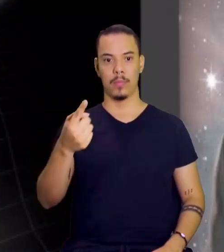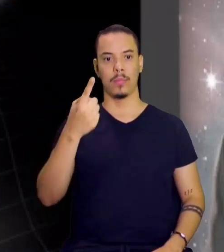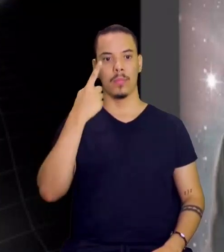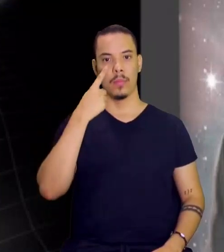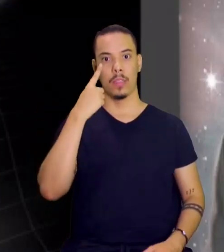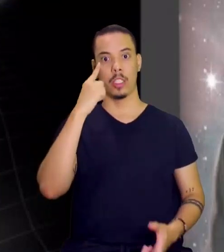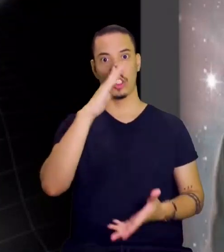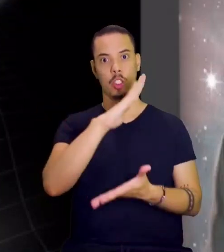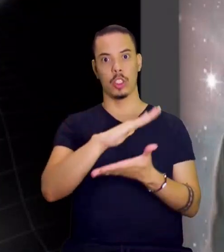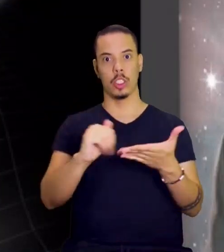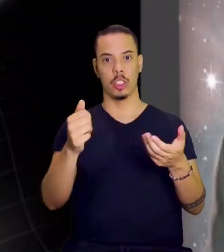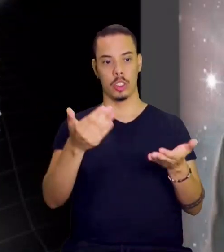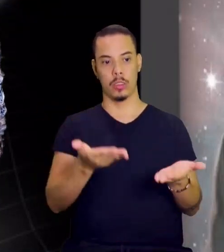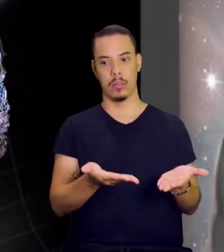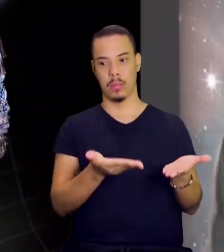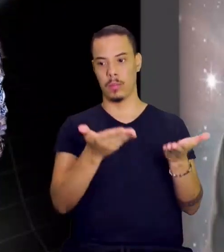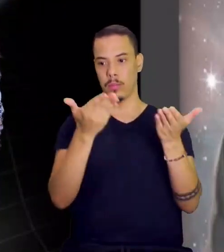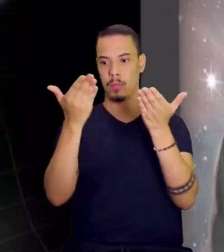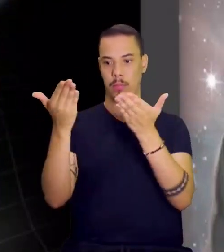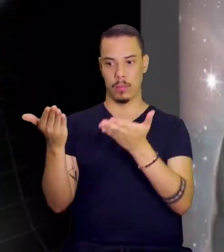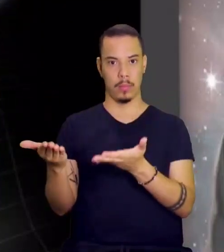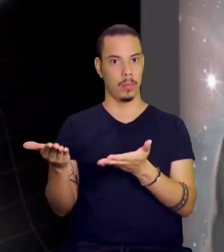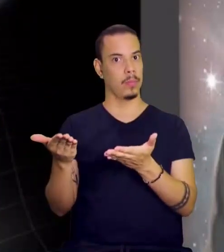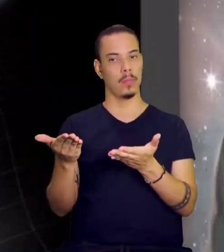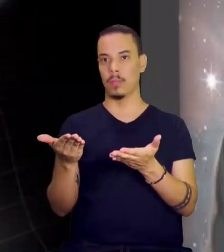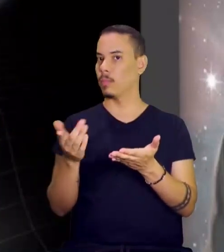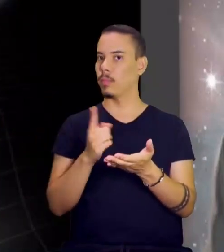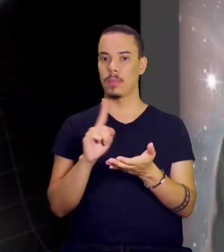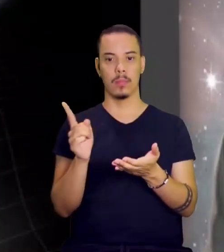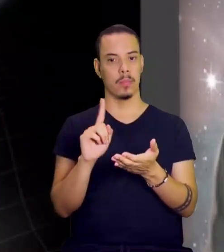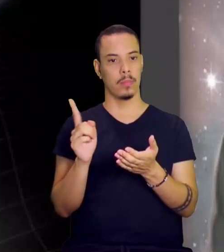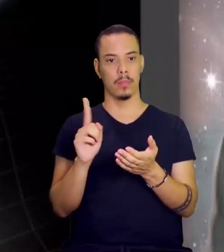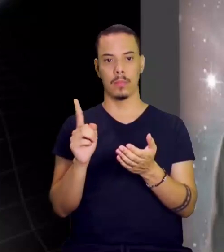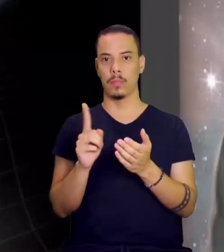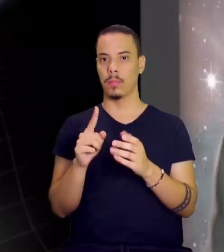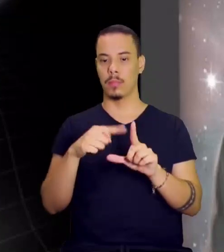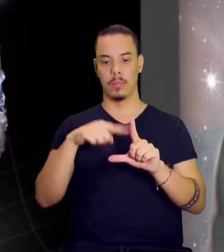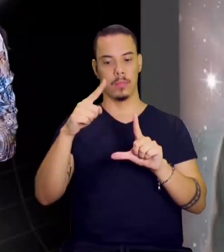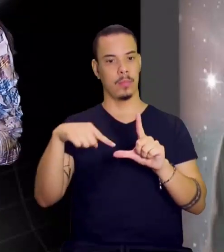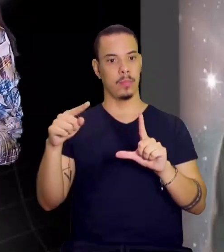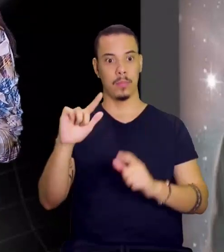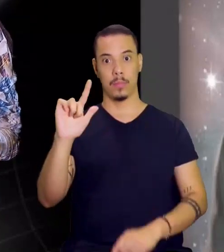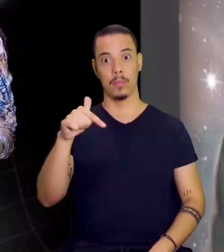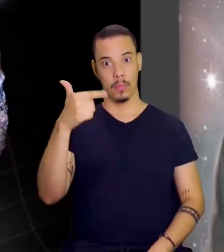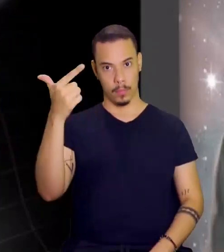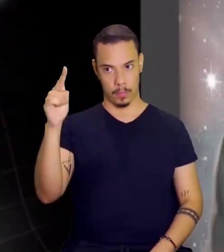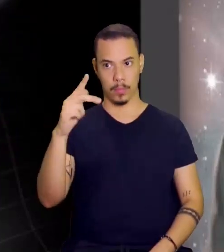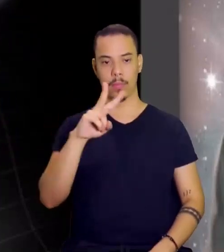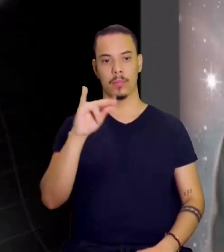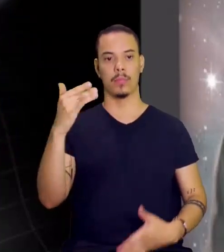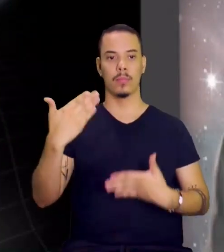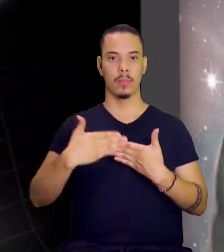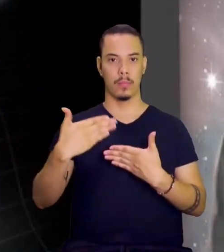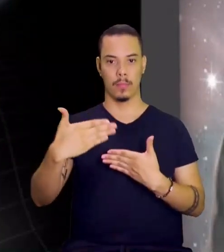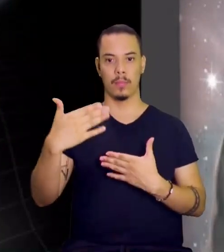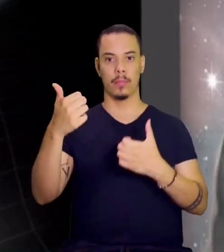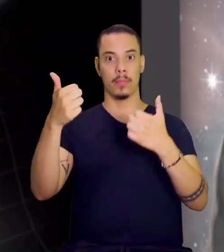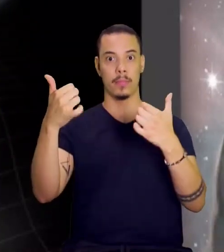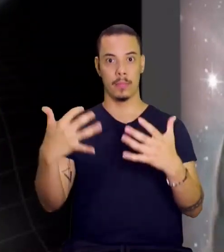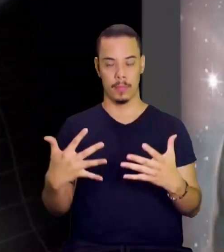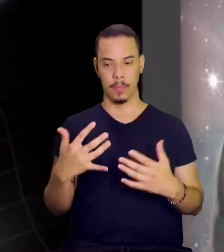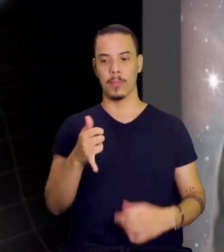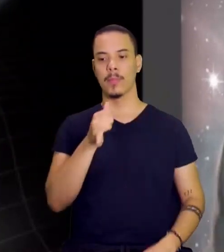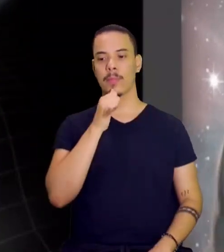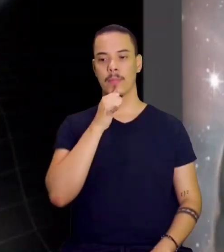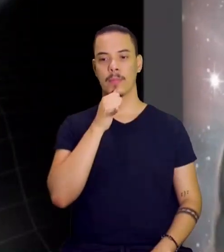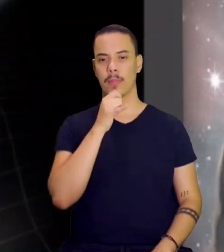tirar ele do lugar. A gente vai ver que aí não é mais... exatamente. Escalar. É o que nós vamos ver. Depois a gente volta com o exemplo do guarda-roupa para mostrar